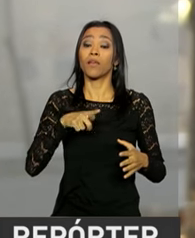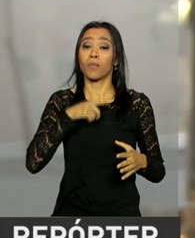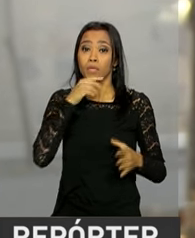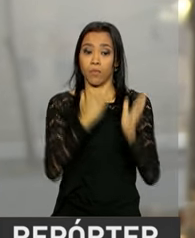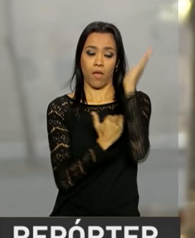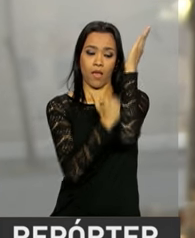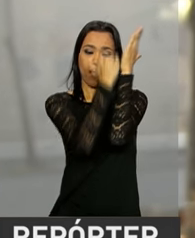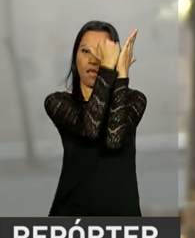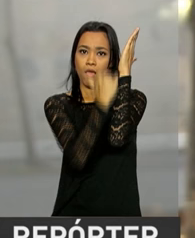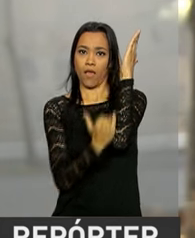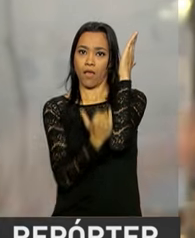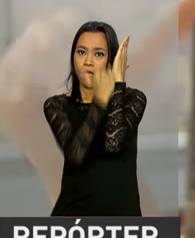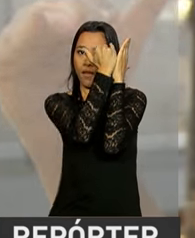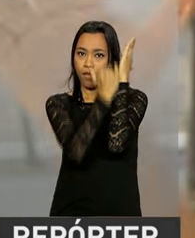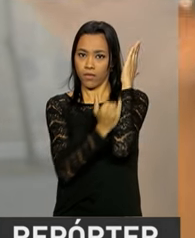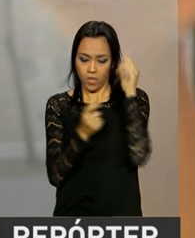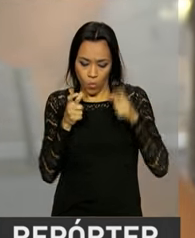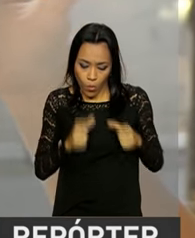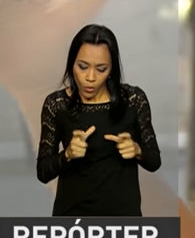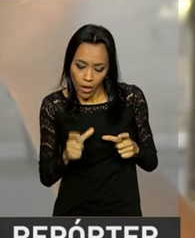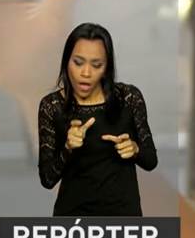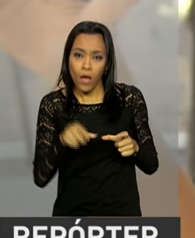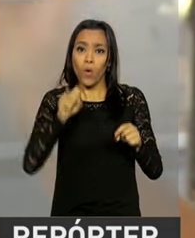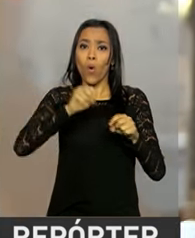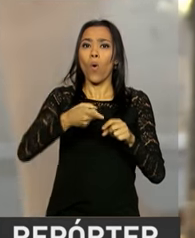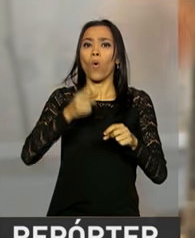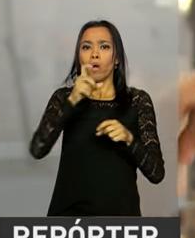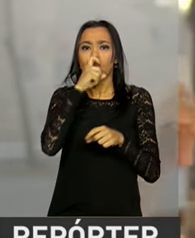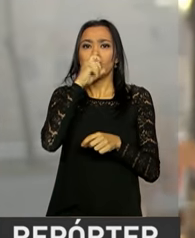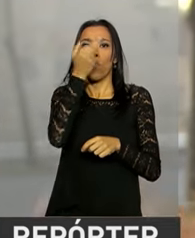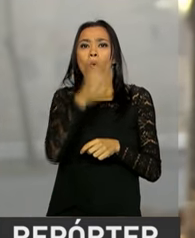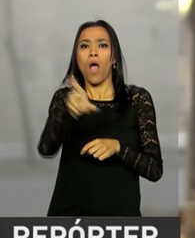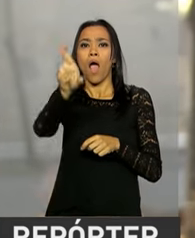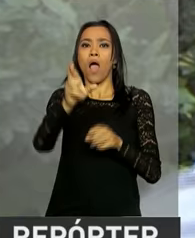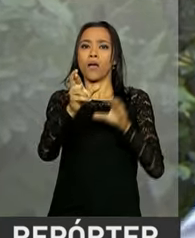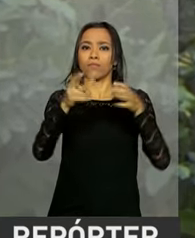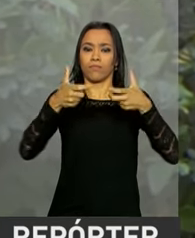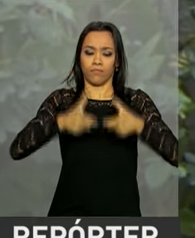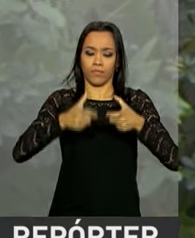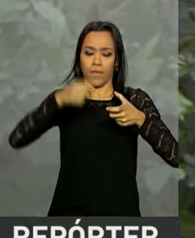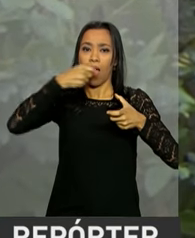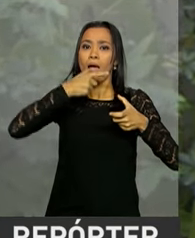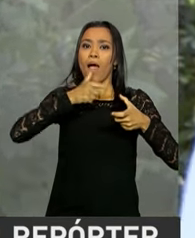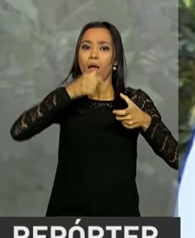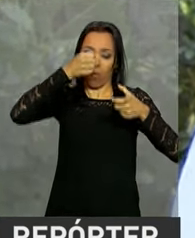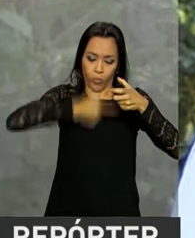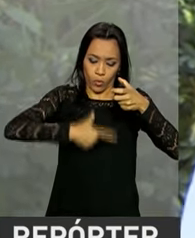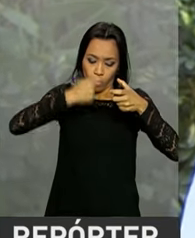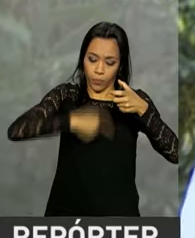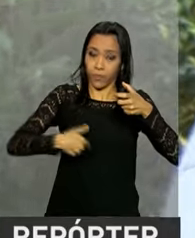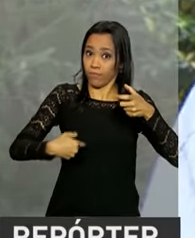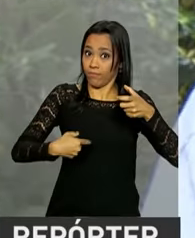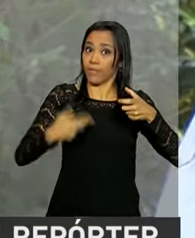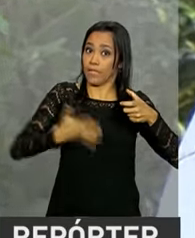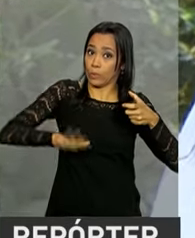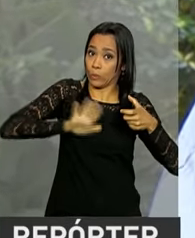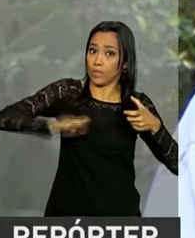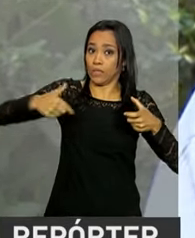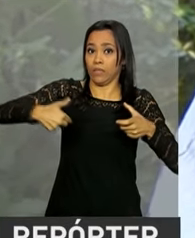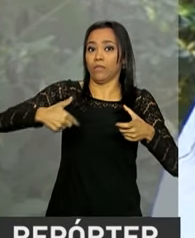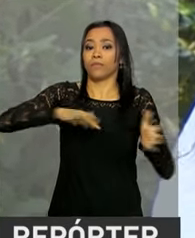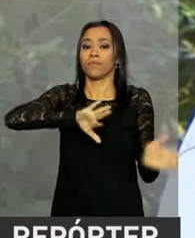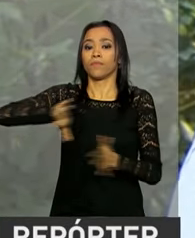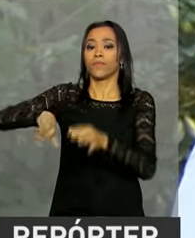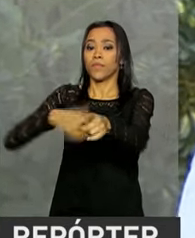você mora no prédio, ou a bandeja do ar condicionado que fica pro lado de fora. E mesmo só tendo 8 anos, o Júlio